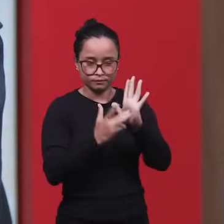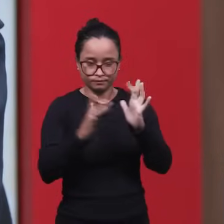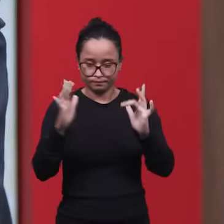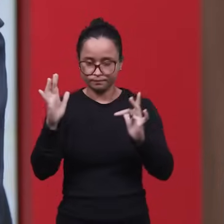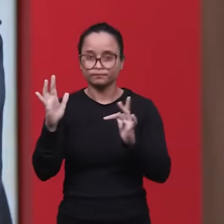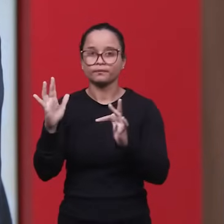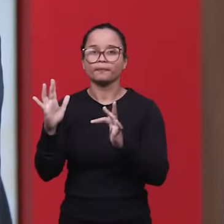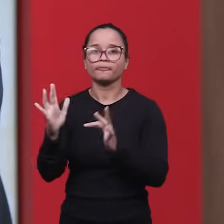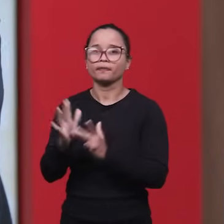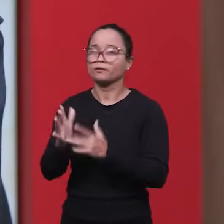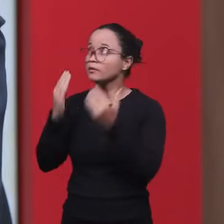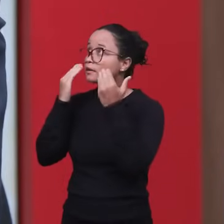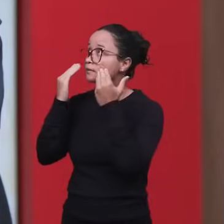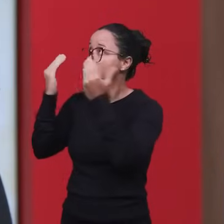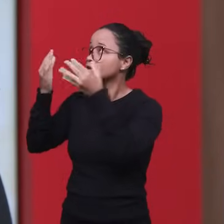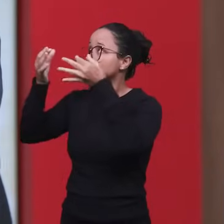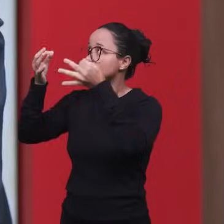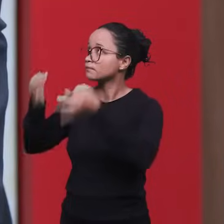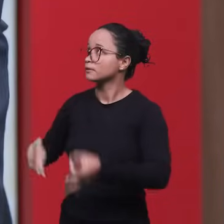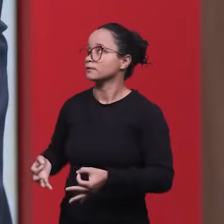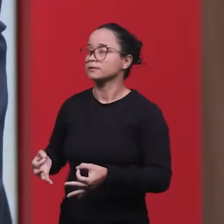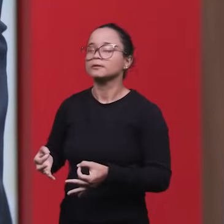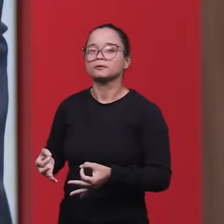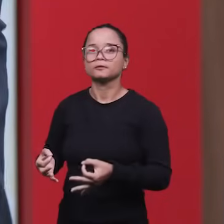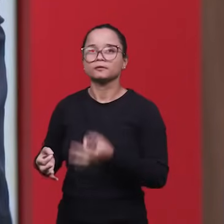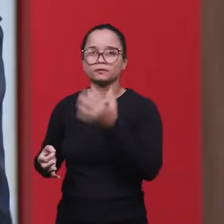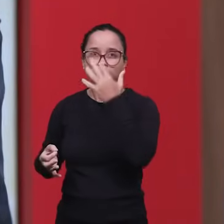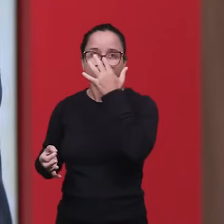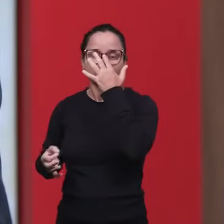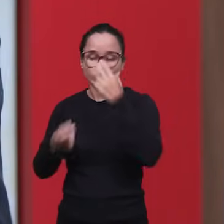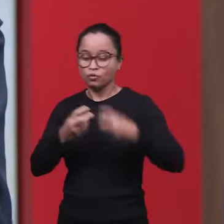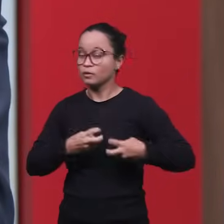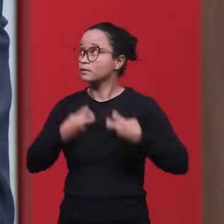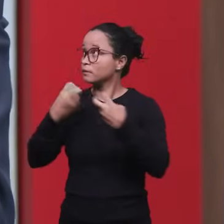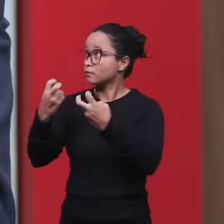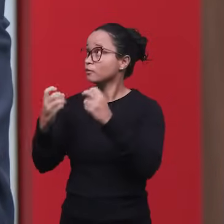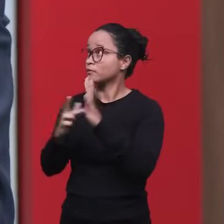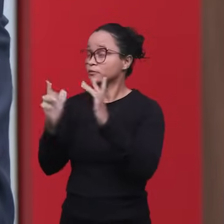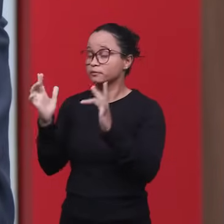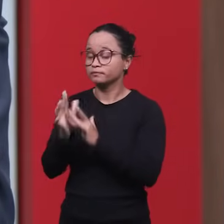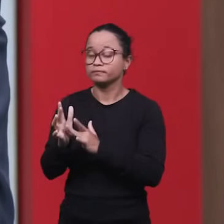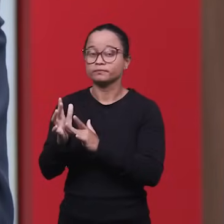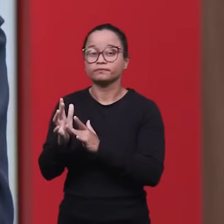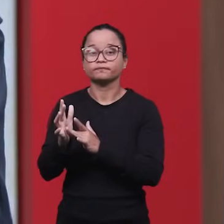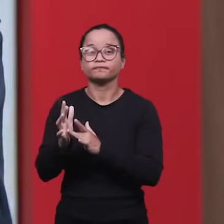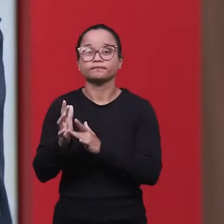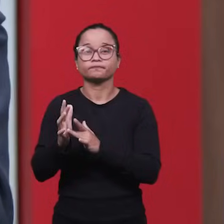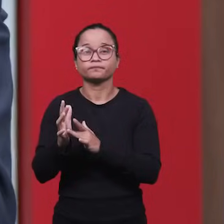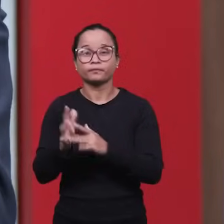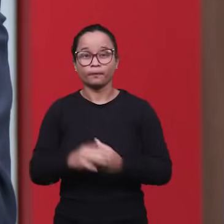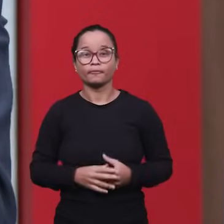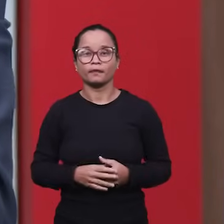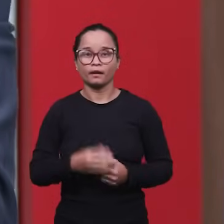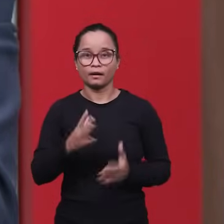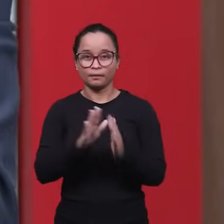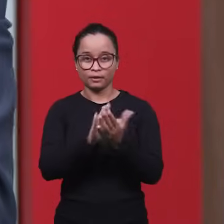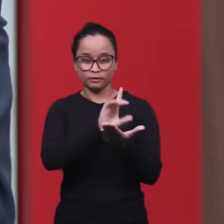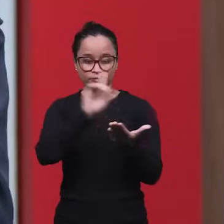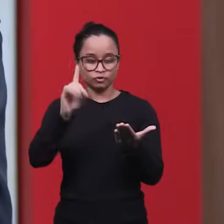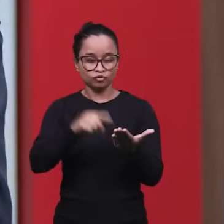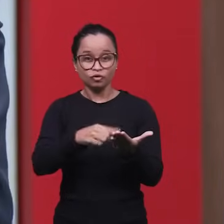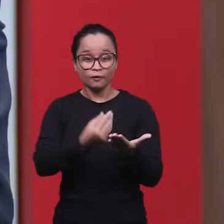perfeito, e quando você apresenta o clamor pelo sangue de Jesus, o sacrifício perfeito, a palavra tem